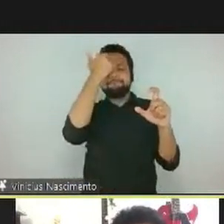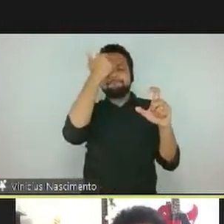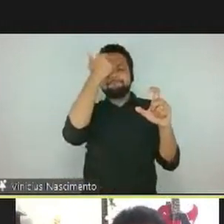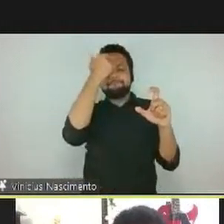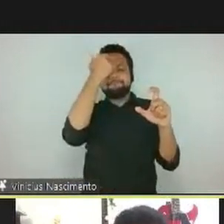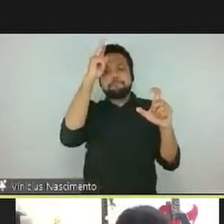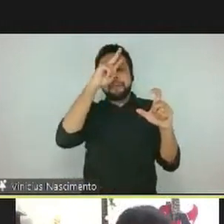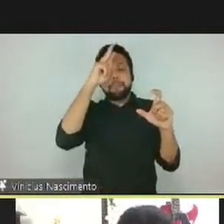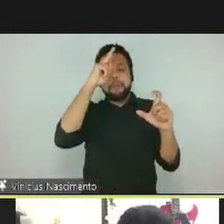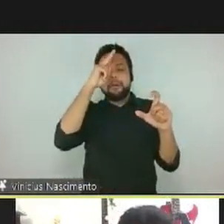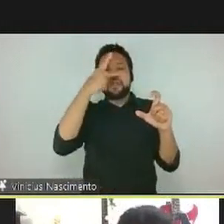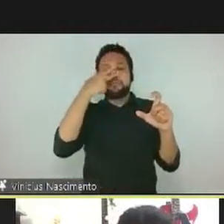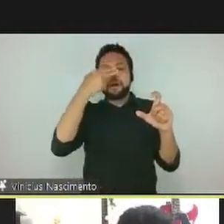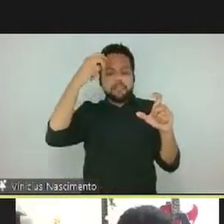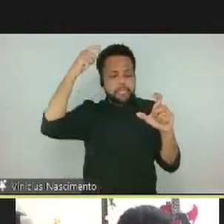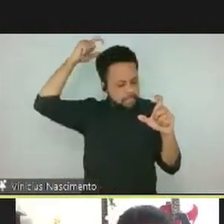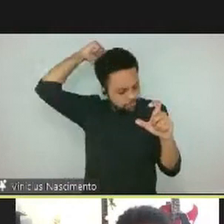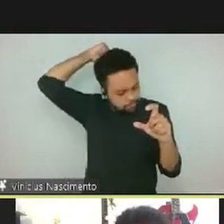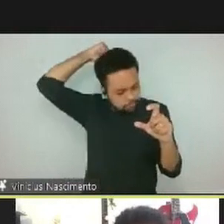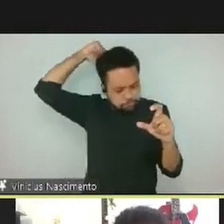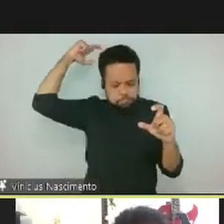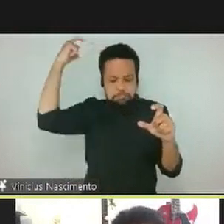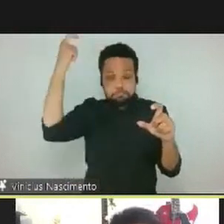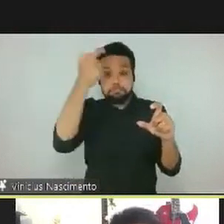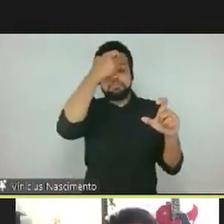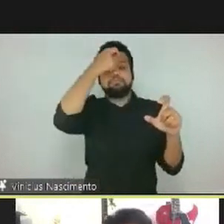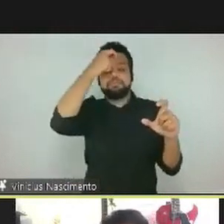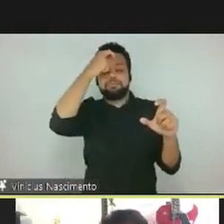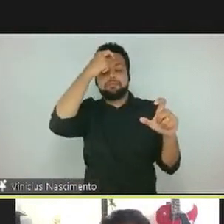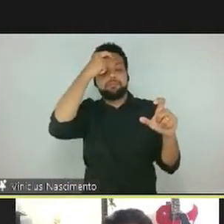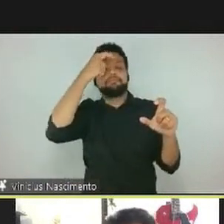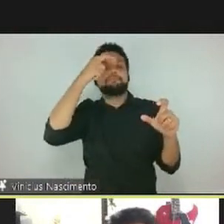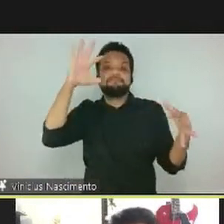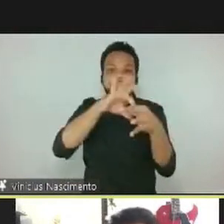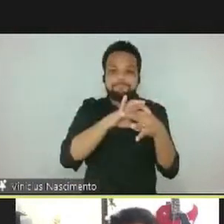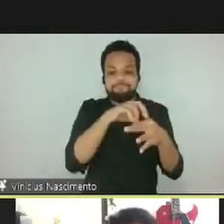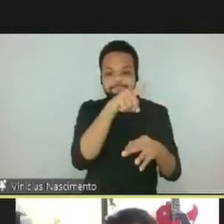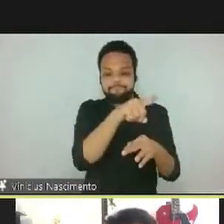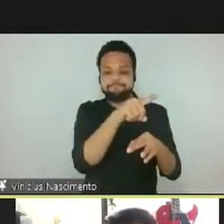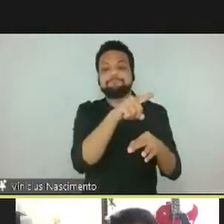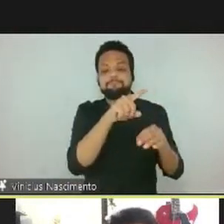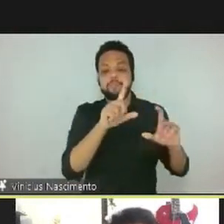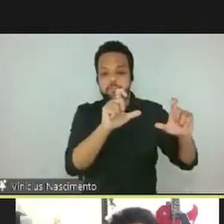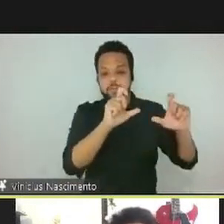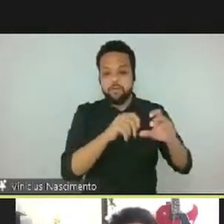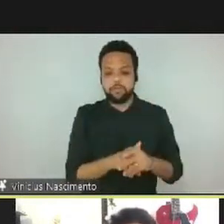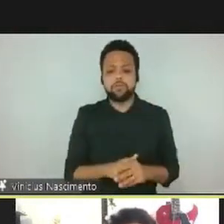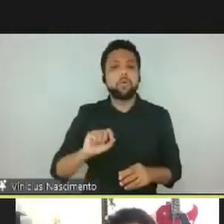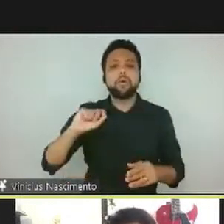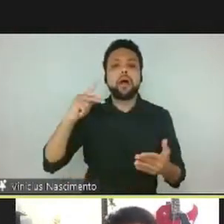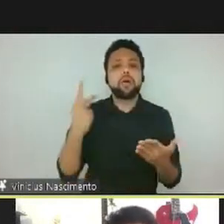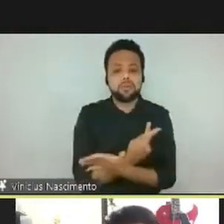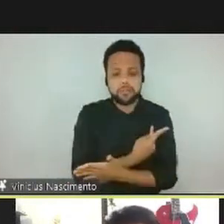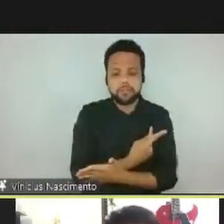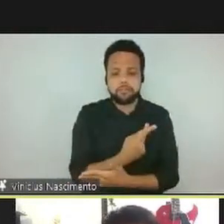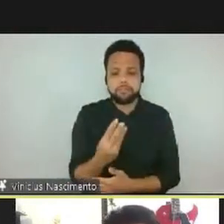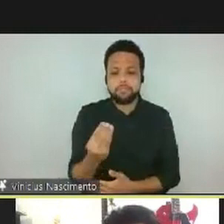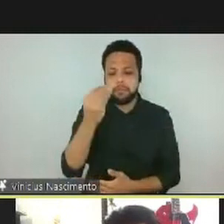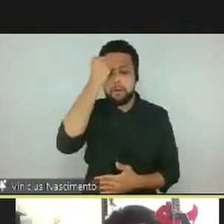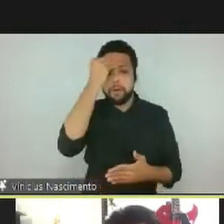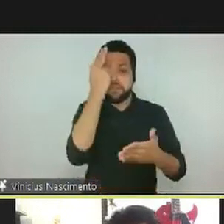né? E me ocorreu que essa memória do desenho, né, que isso que a